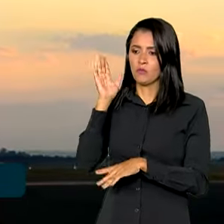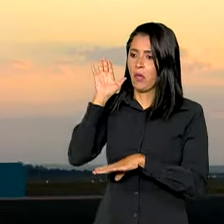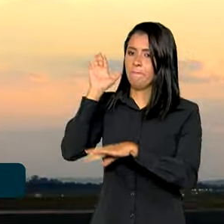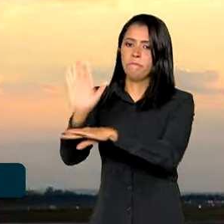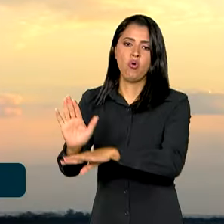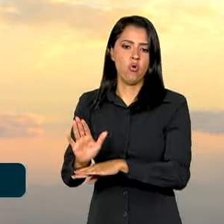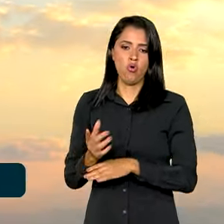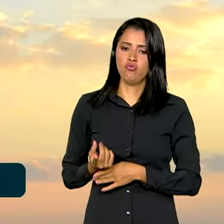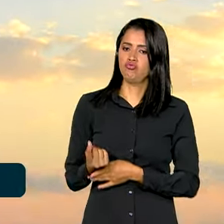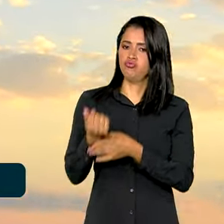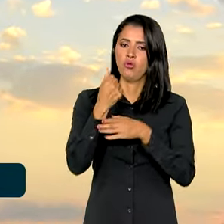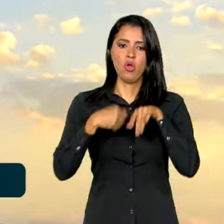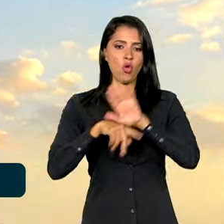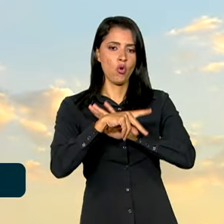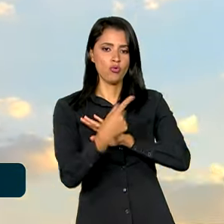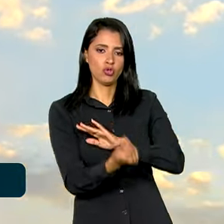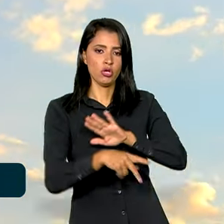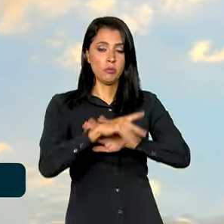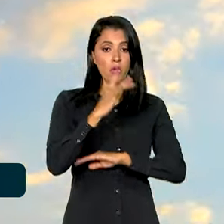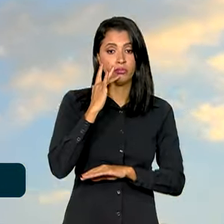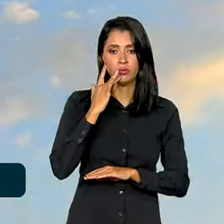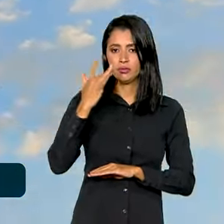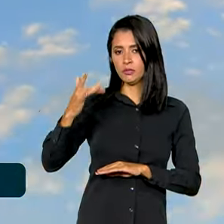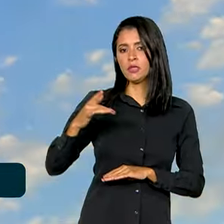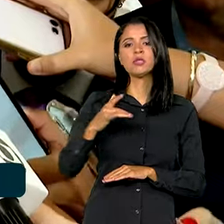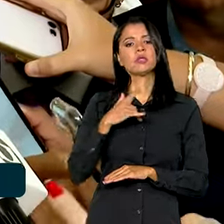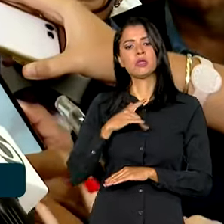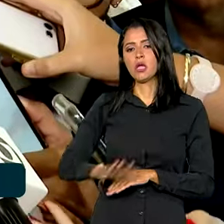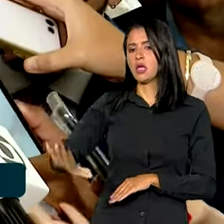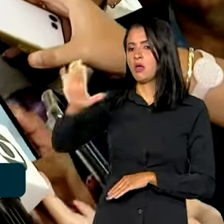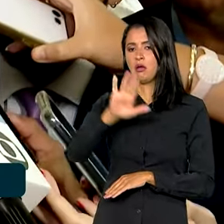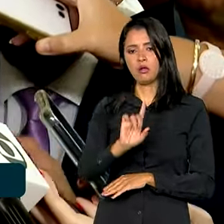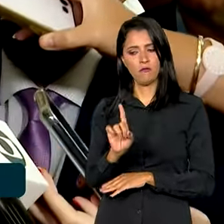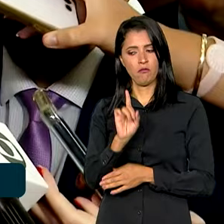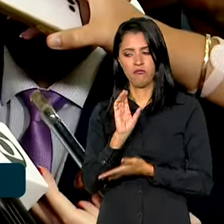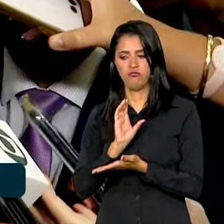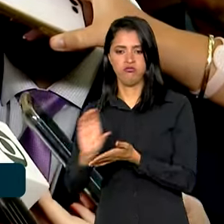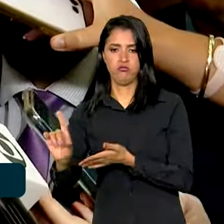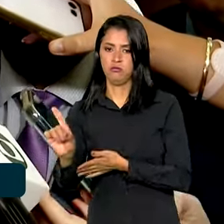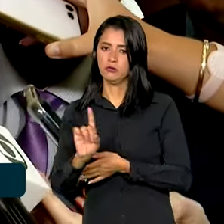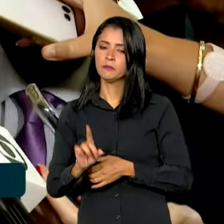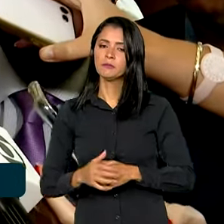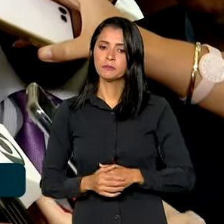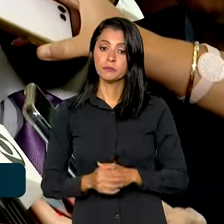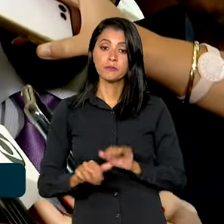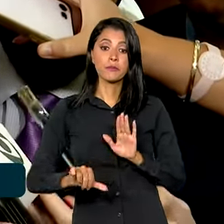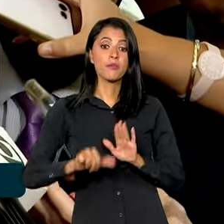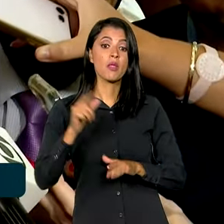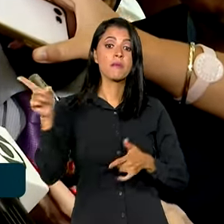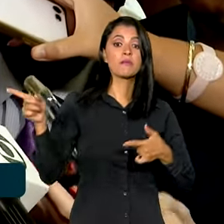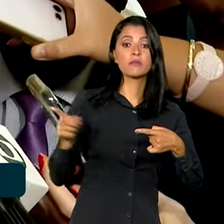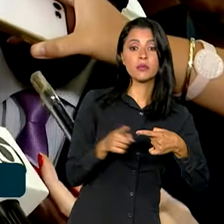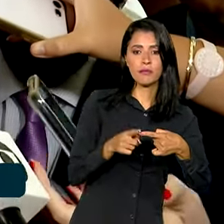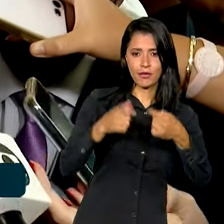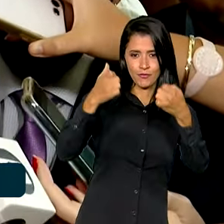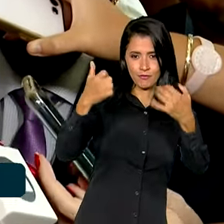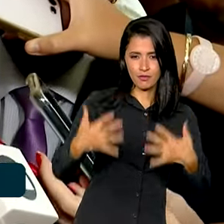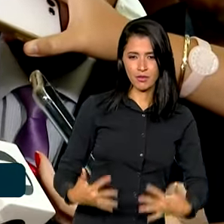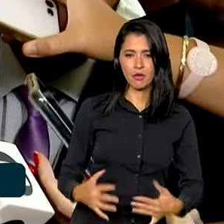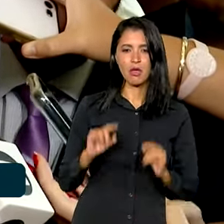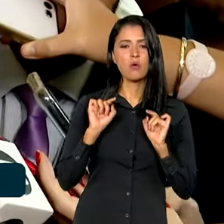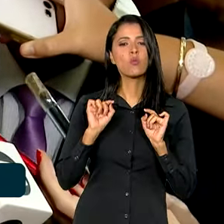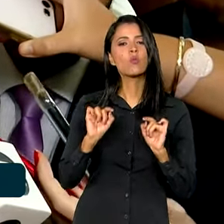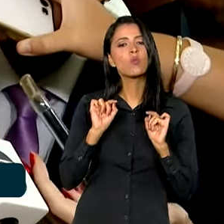financeiro com recursos do Tesouro Nacional. Primeiro, vamos esclarecer aqui